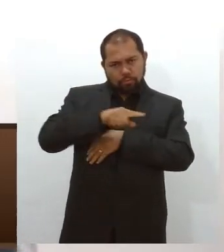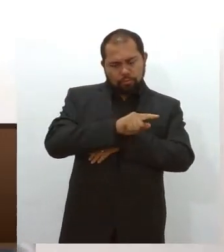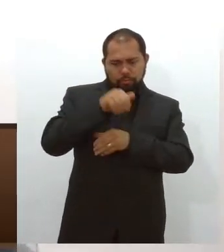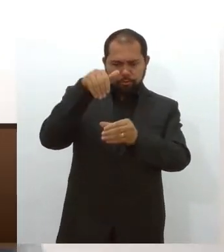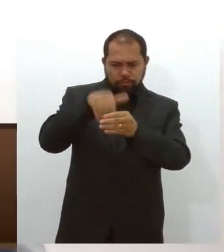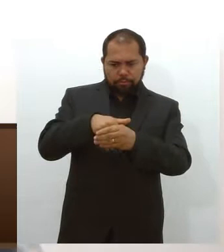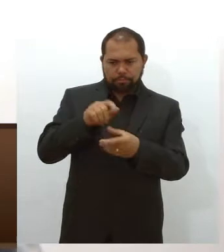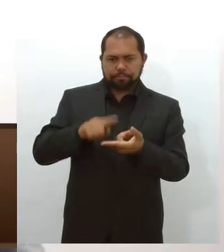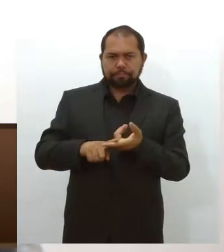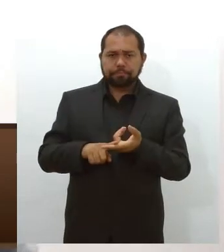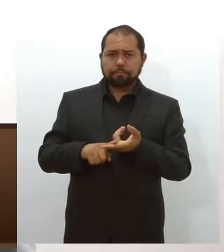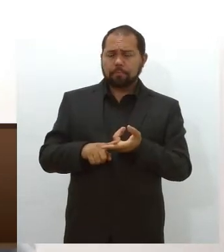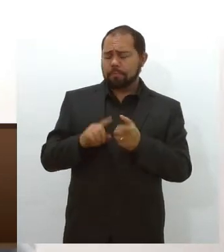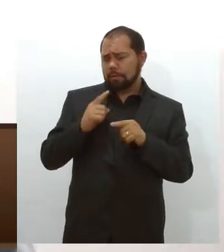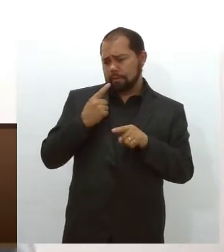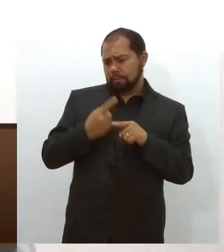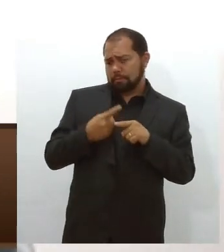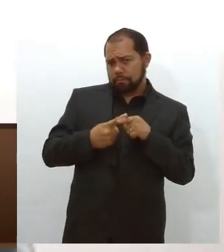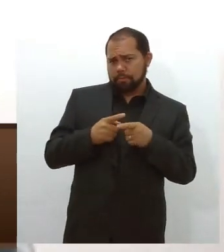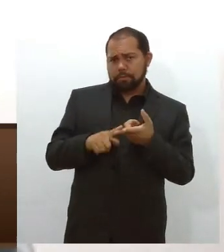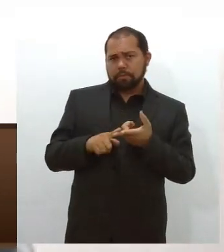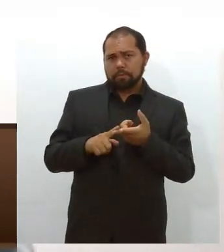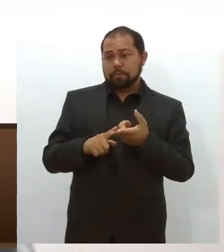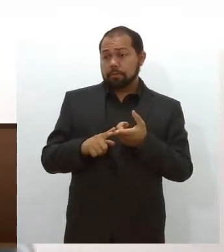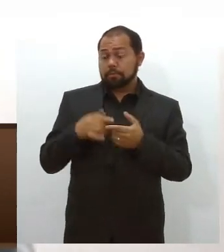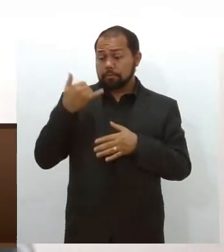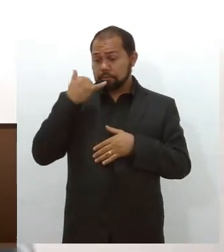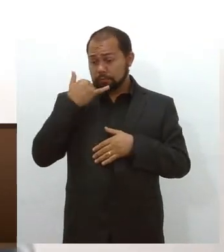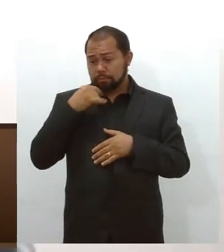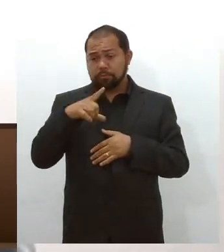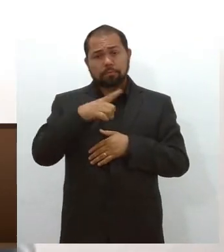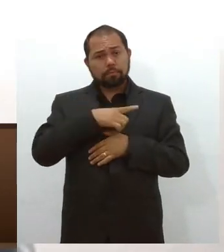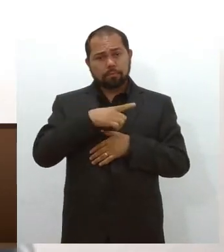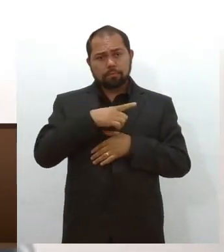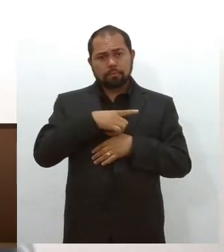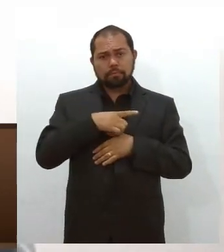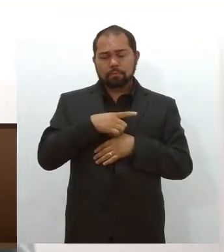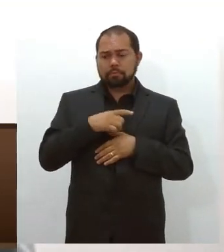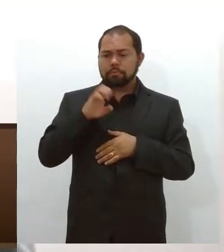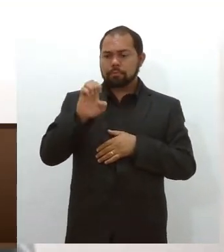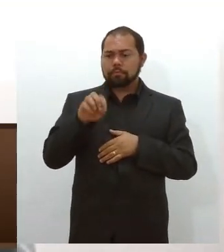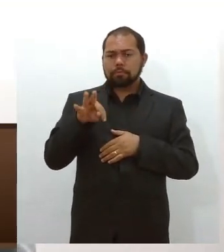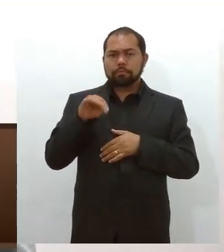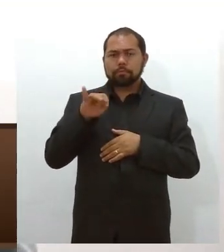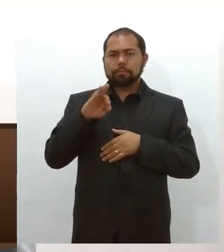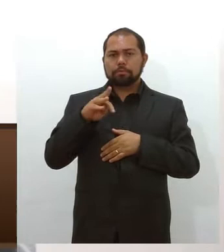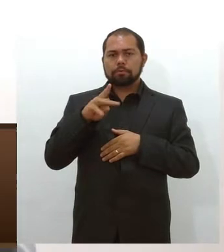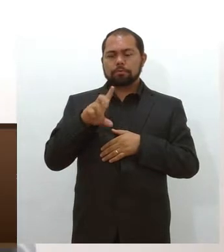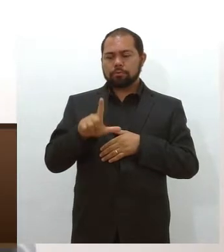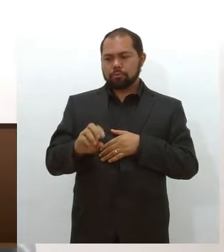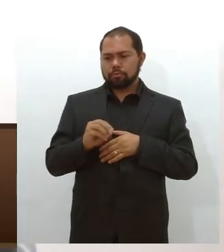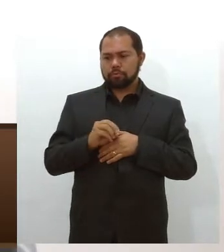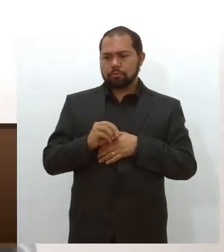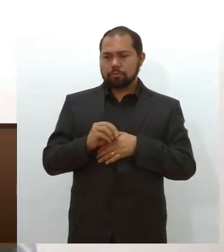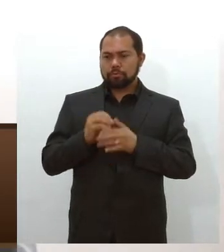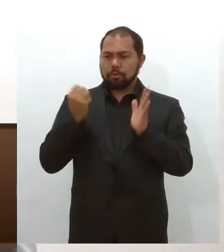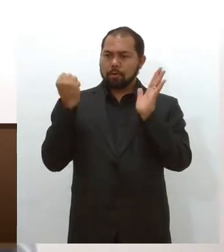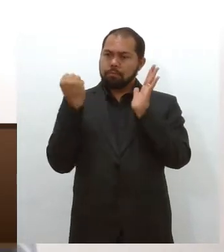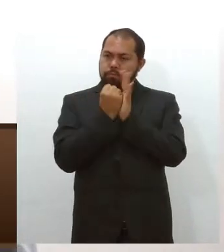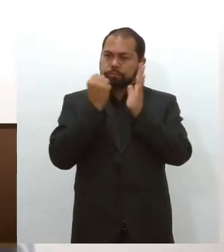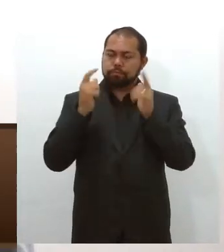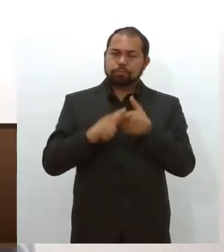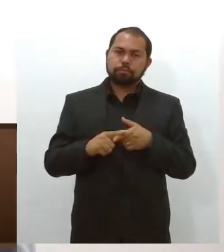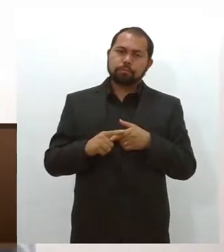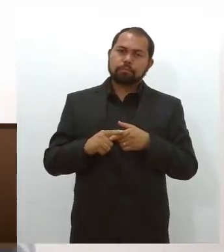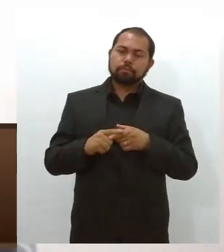mesmo porque no celular nós temos o e-título, que é o documento oficial com foto da Justiça Eleitoral,